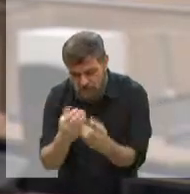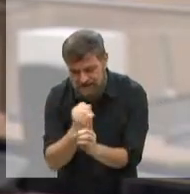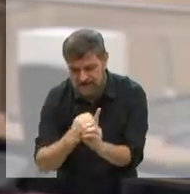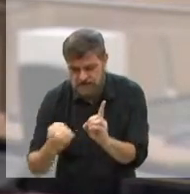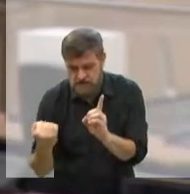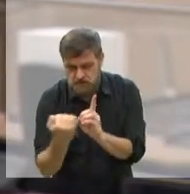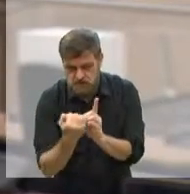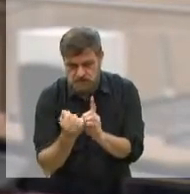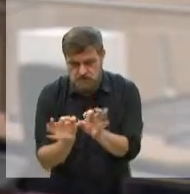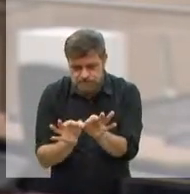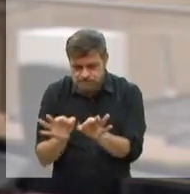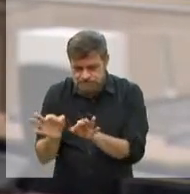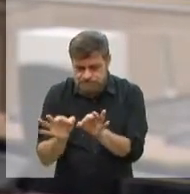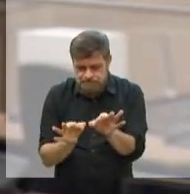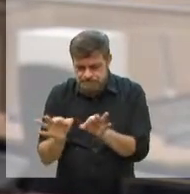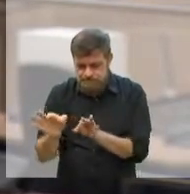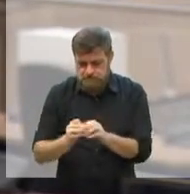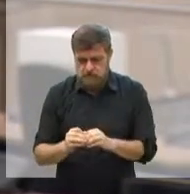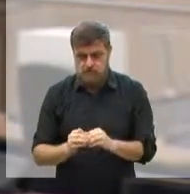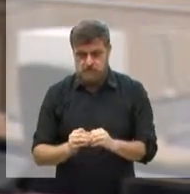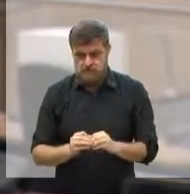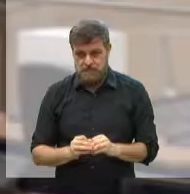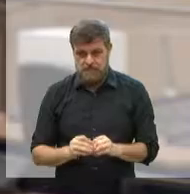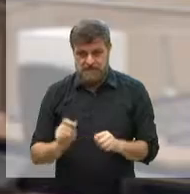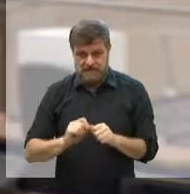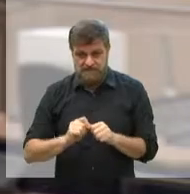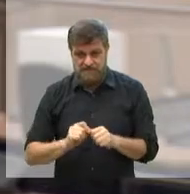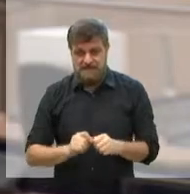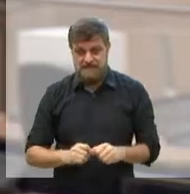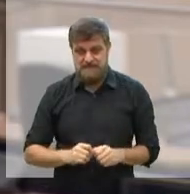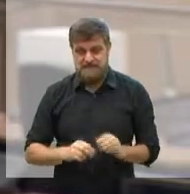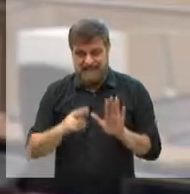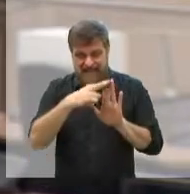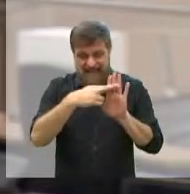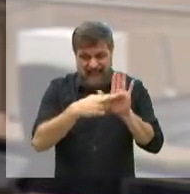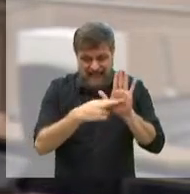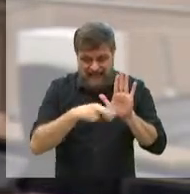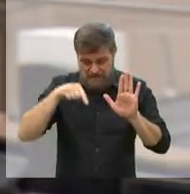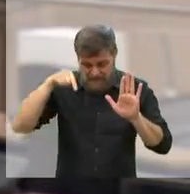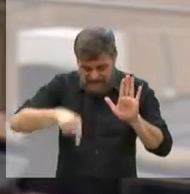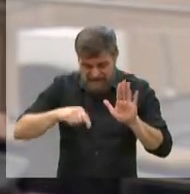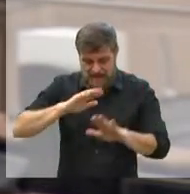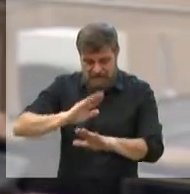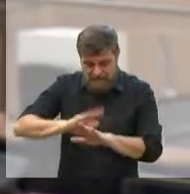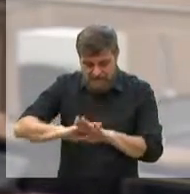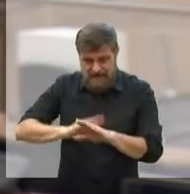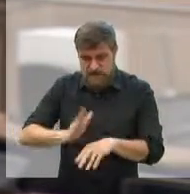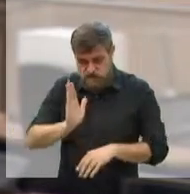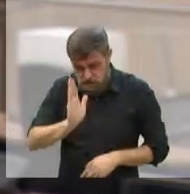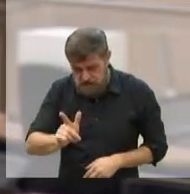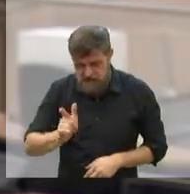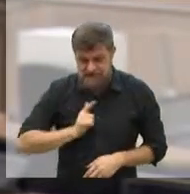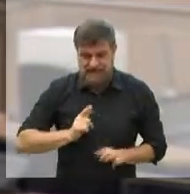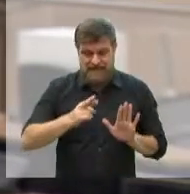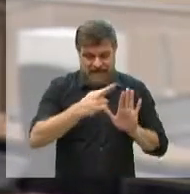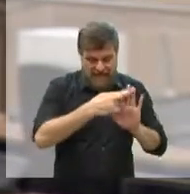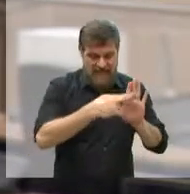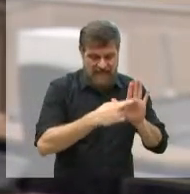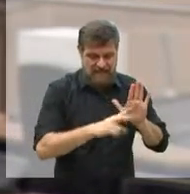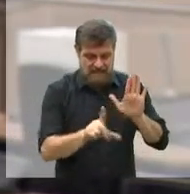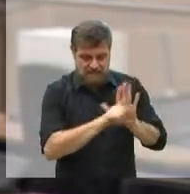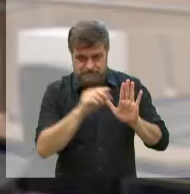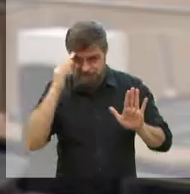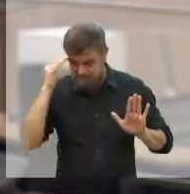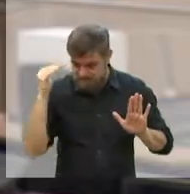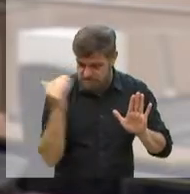social e regularização que é feito do cidadão para o Estado, normatizar aquilo que existe de forma a fazer com que